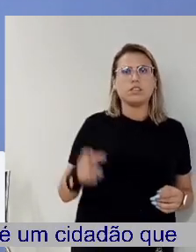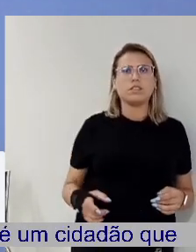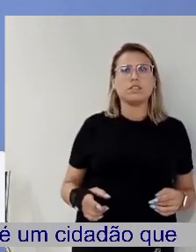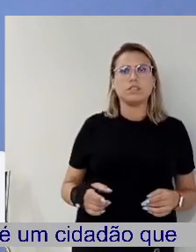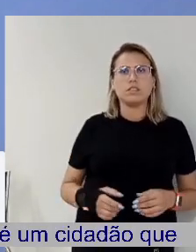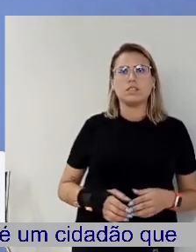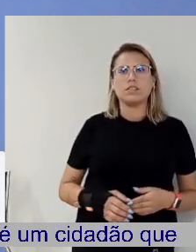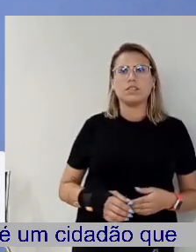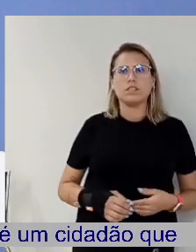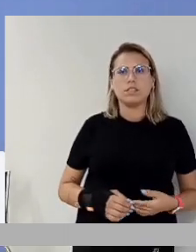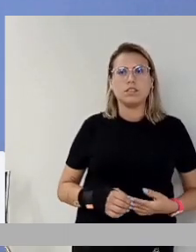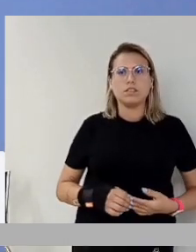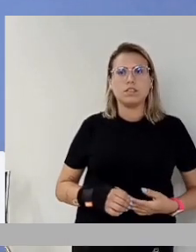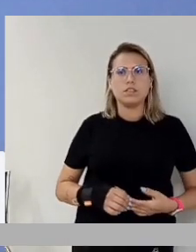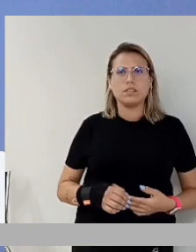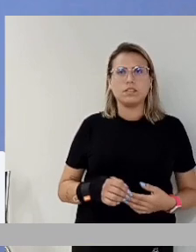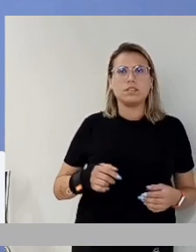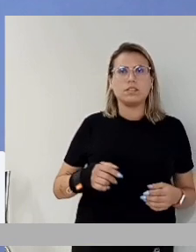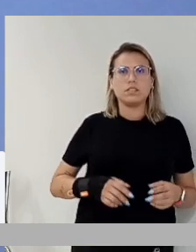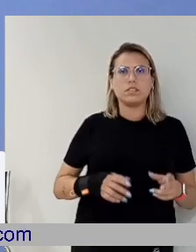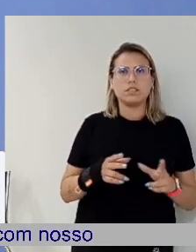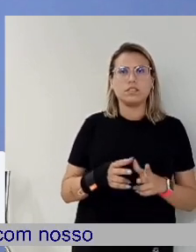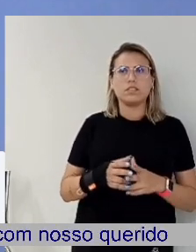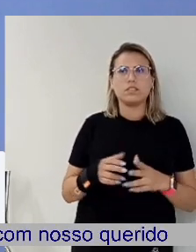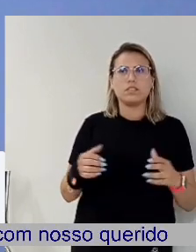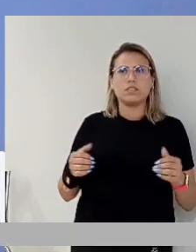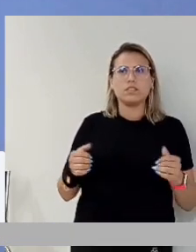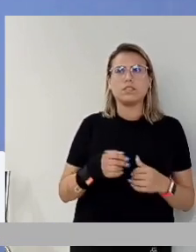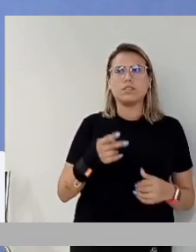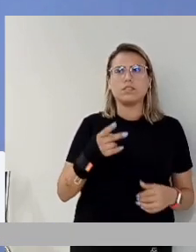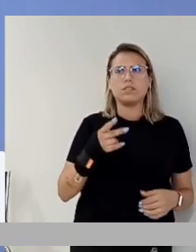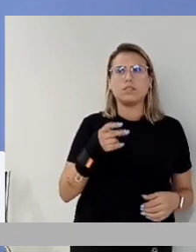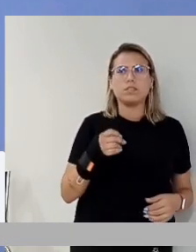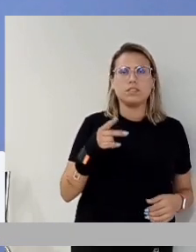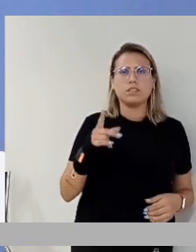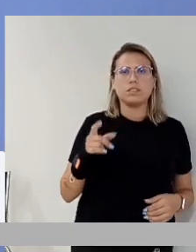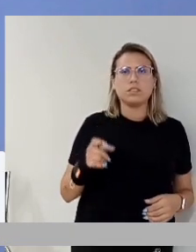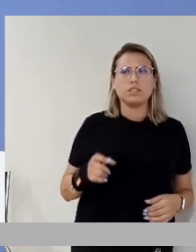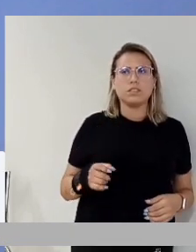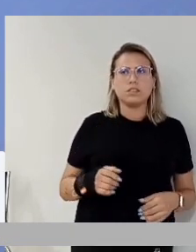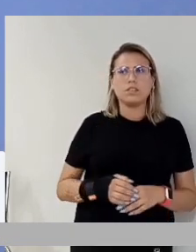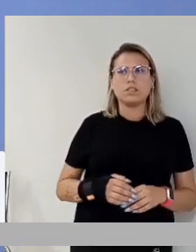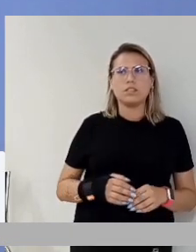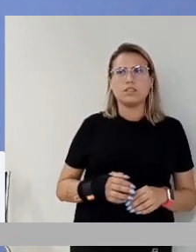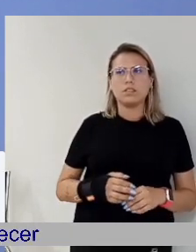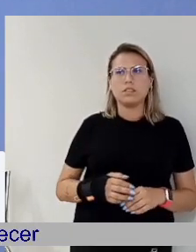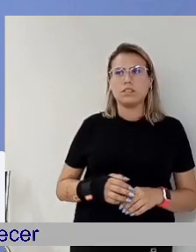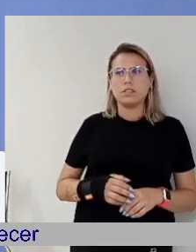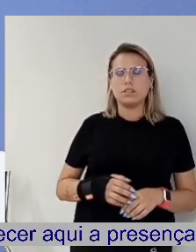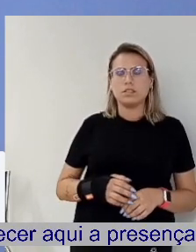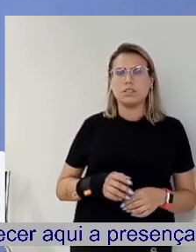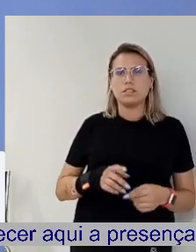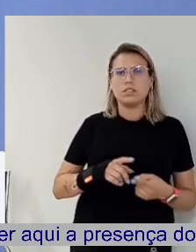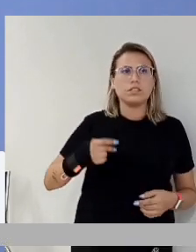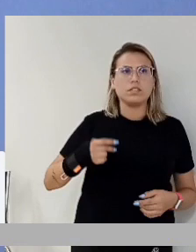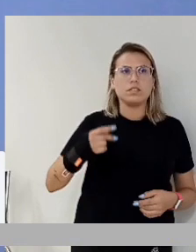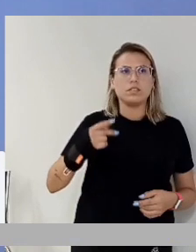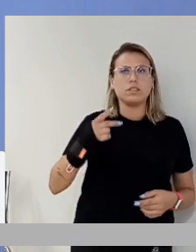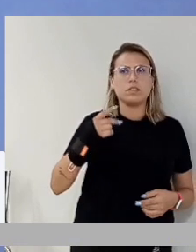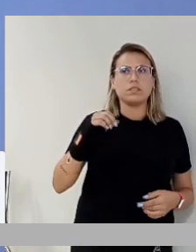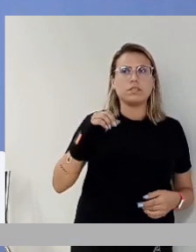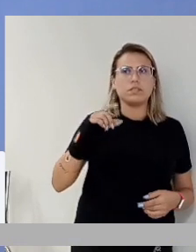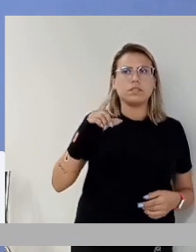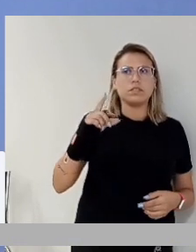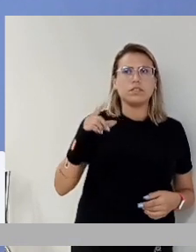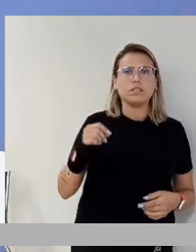que representa a câmara ali juntamente com o nosso querido Pelé que a gente sente saudade agradecer aqui a presença do nosso querido Paulo Pinto